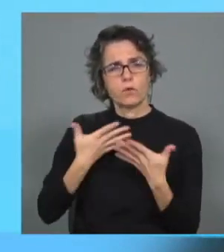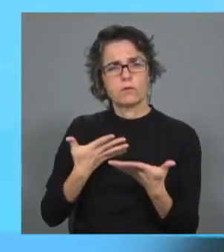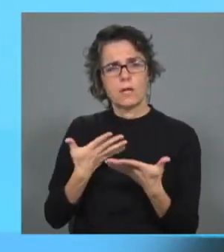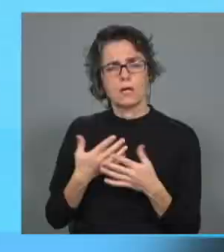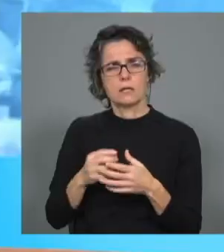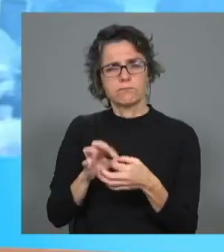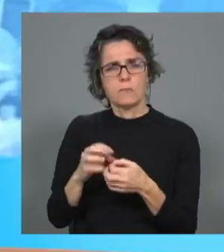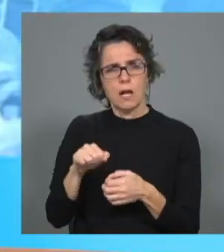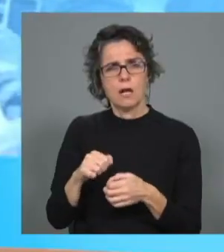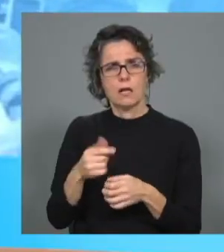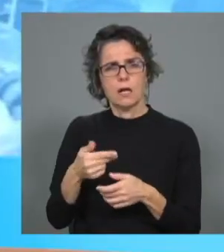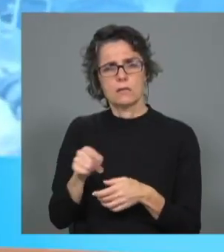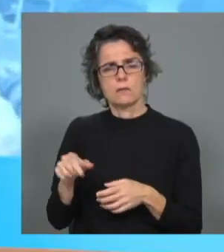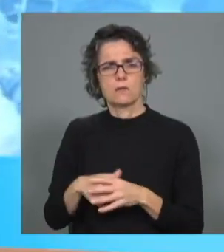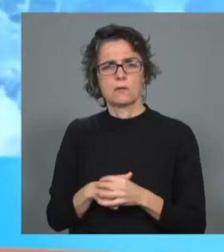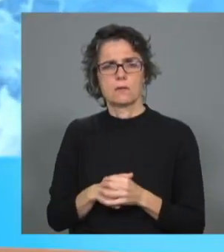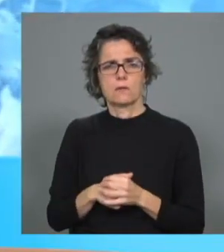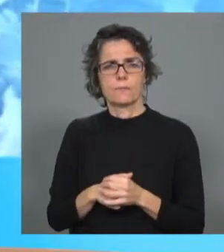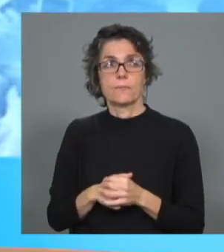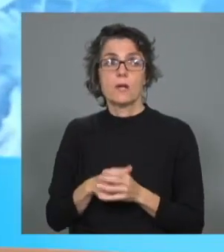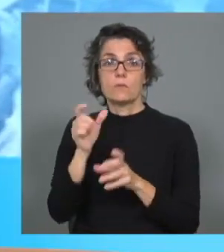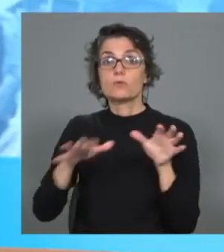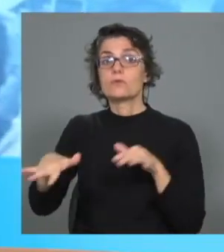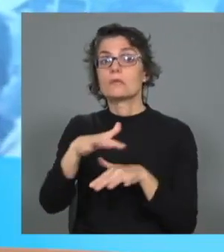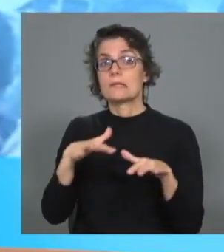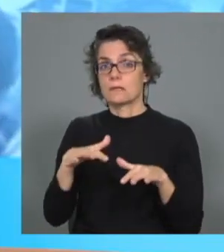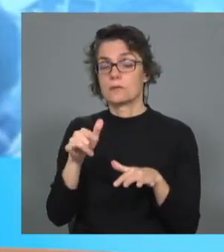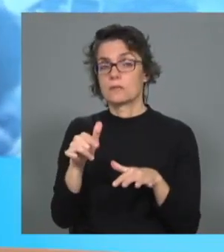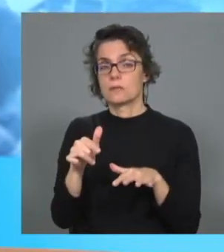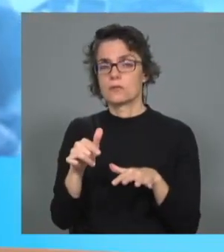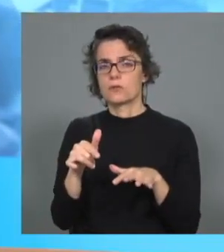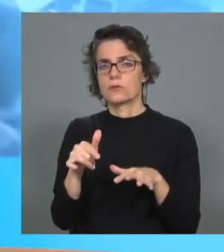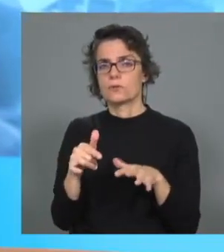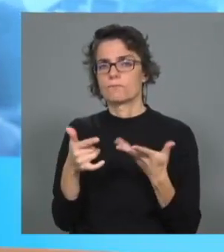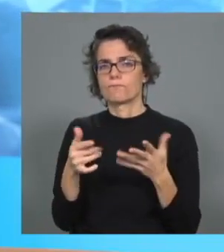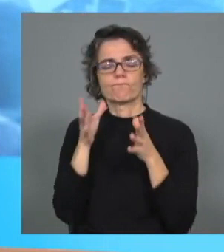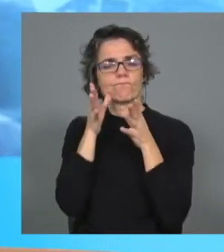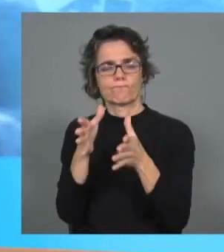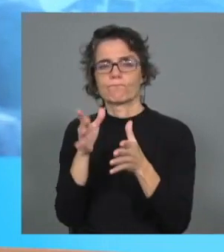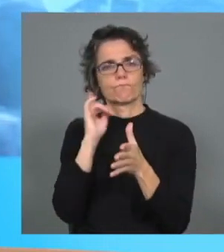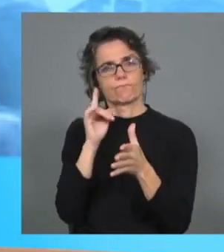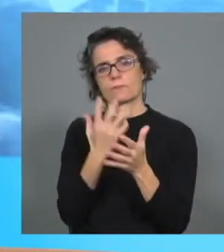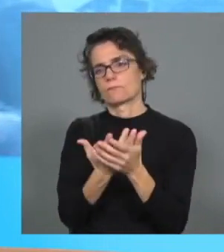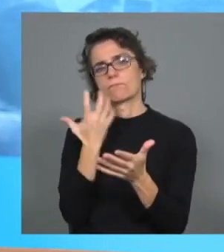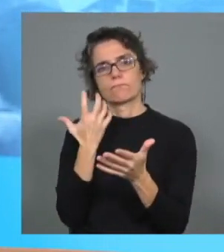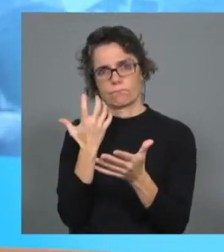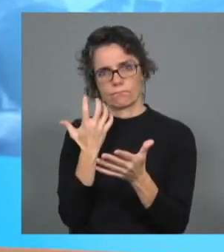causa? A sociedade civil, o papel da sociedade civil é central para isto. Assim,